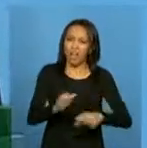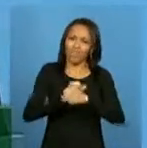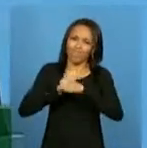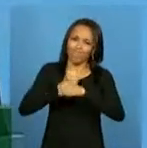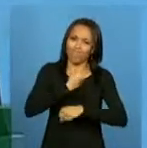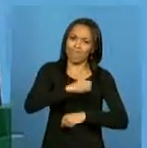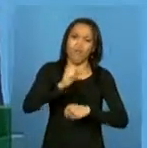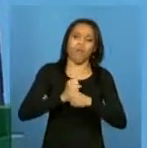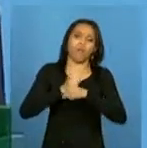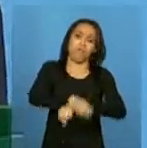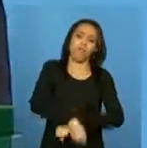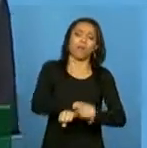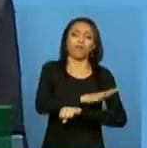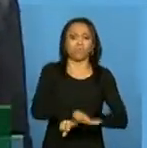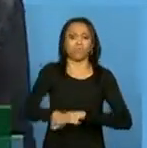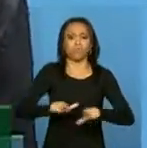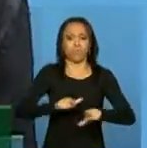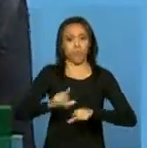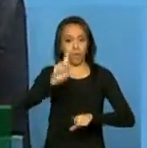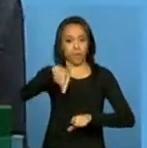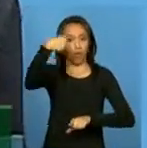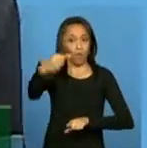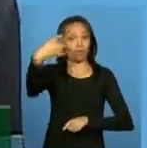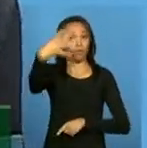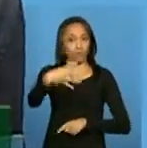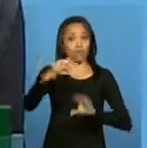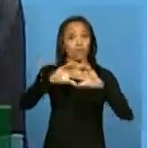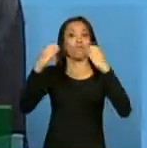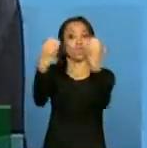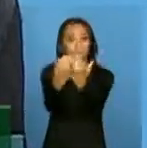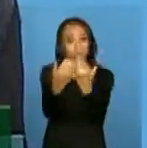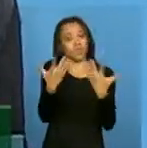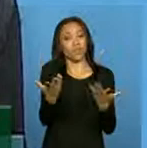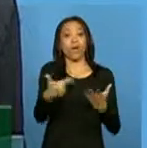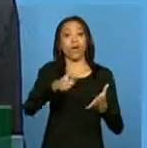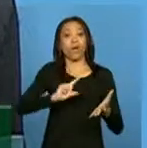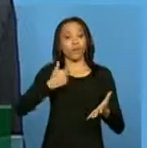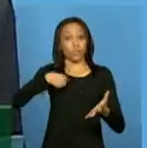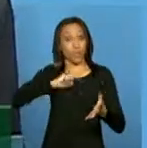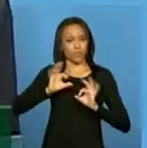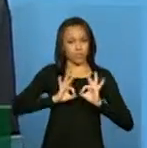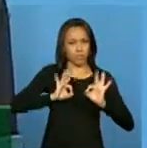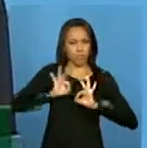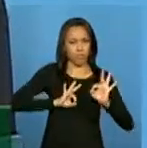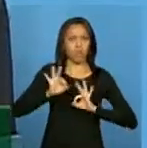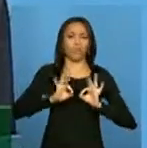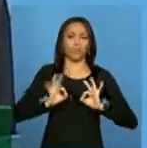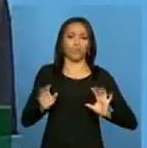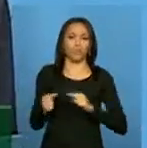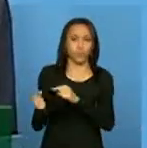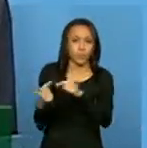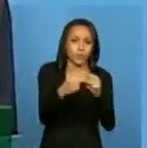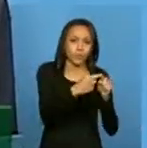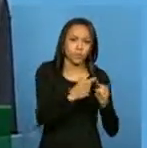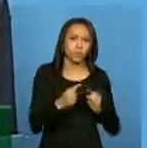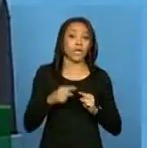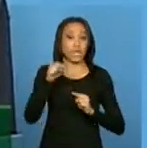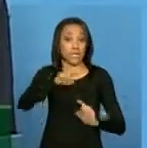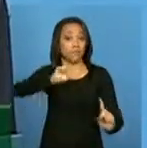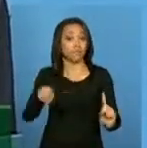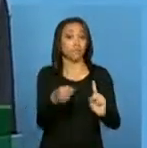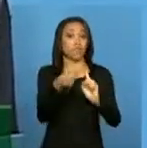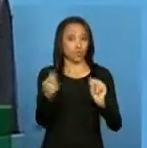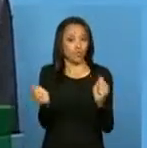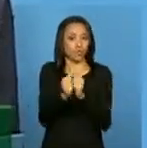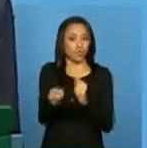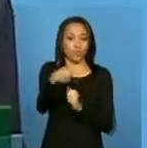a nossa próxima conferência. E nisso todos nós vamos estar trabalhando e compartilho com certeza esse desafio com todos